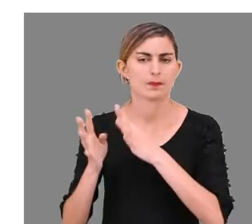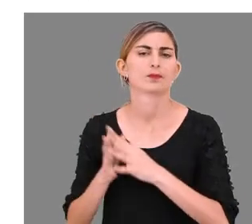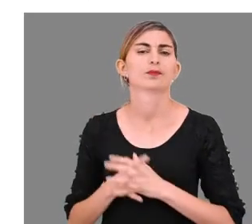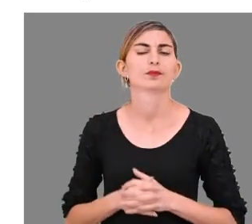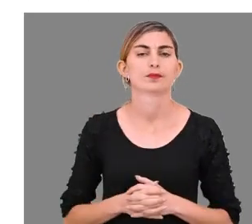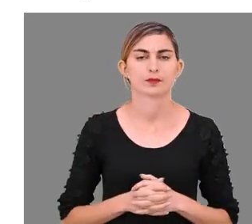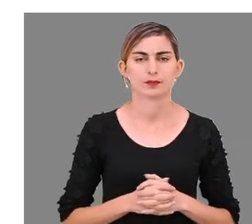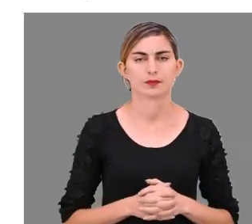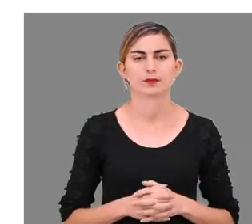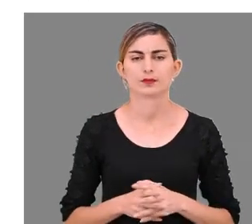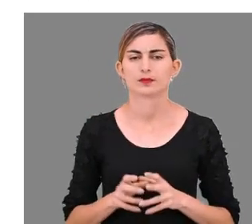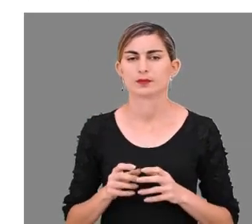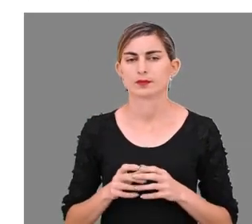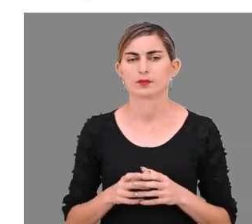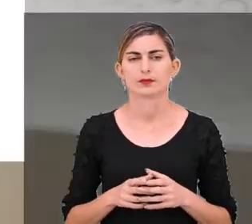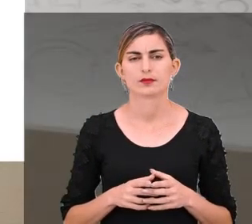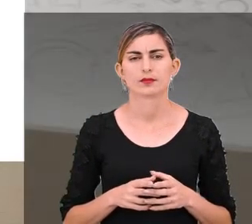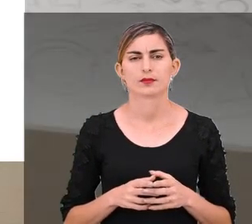nesse sentido.